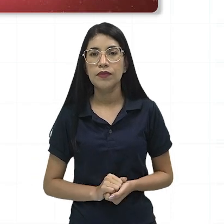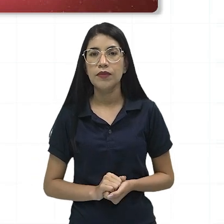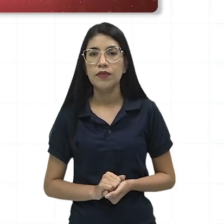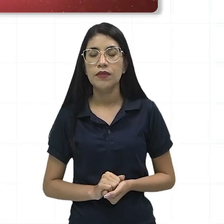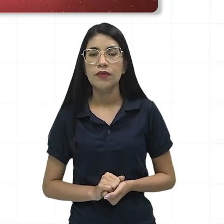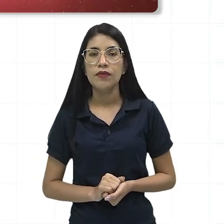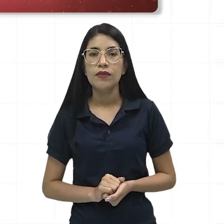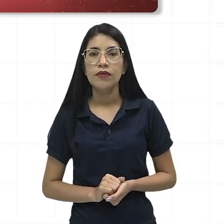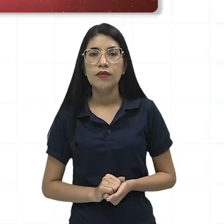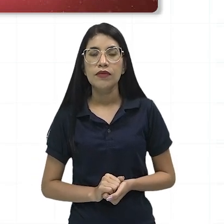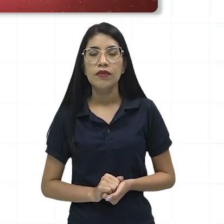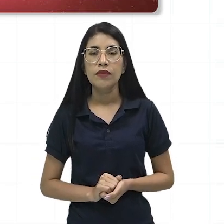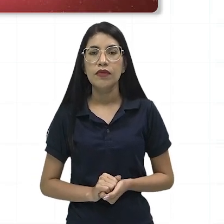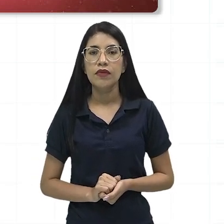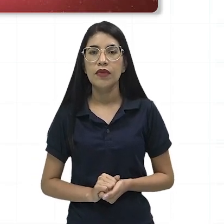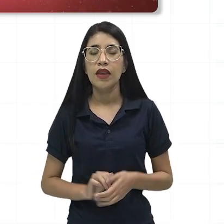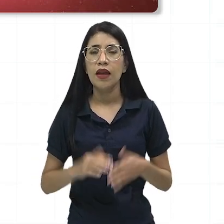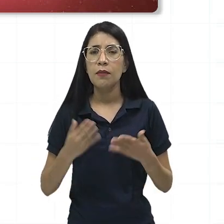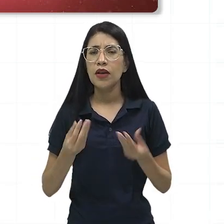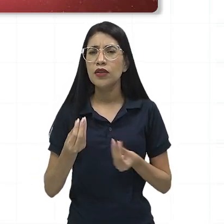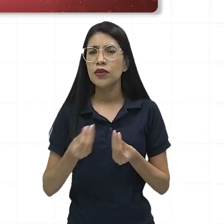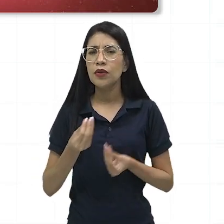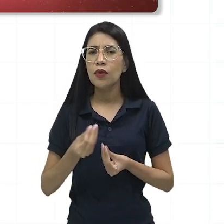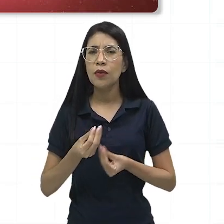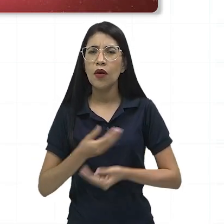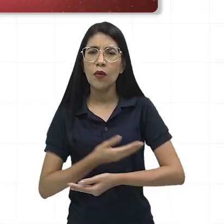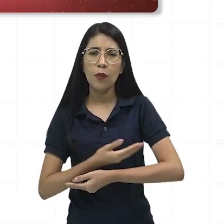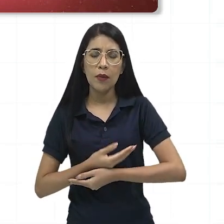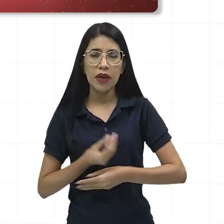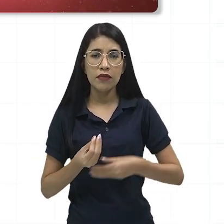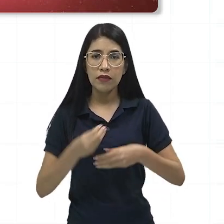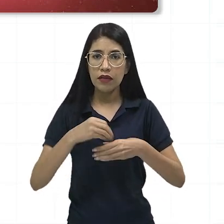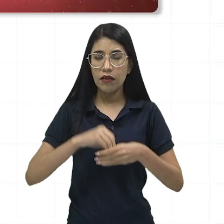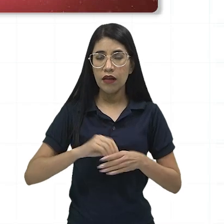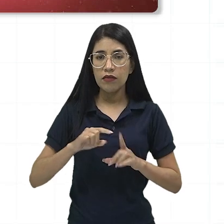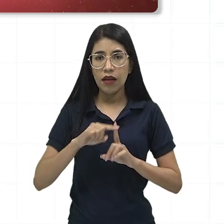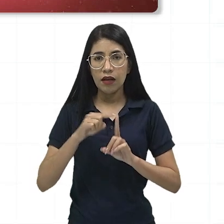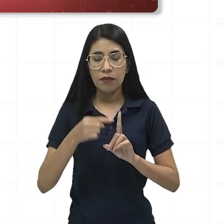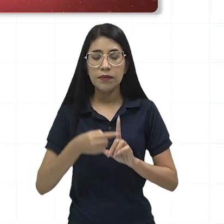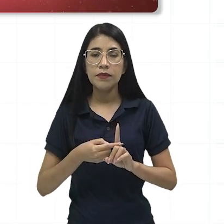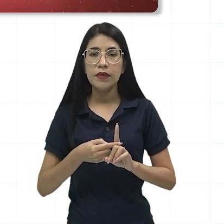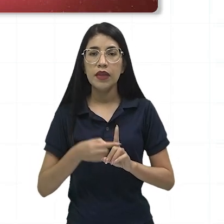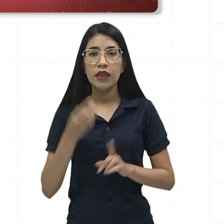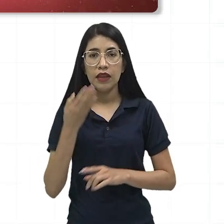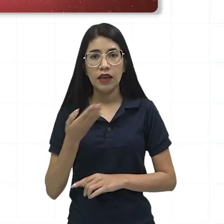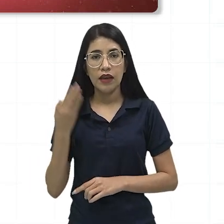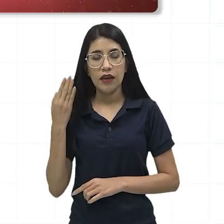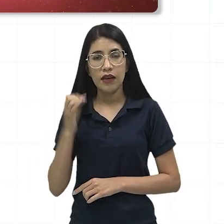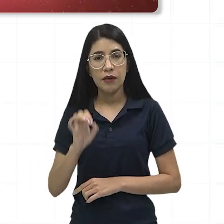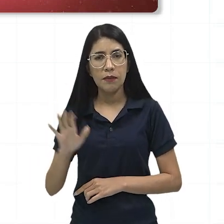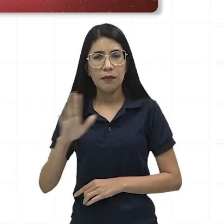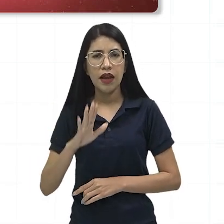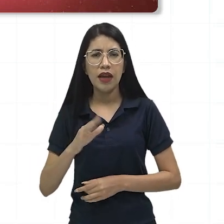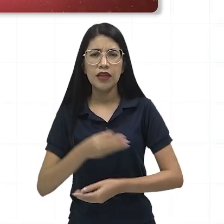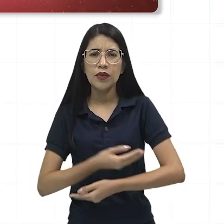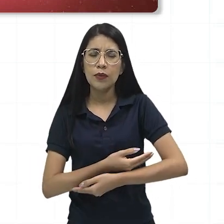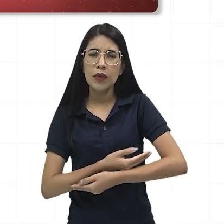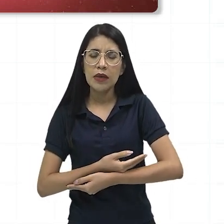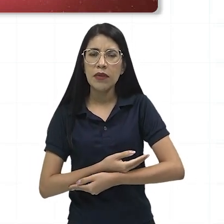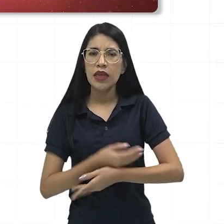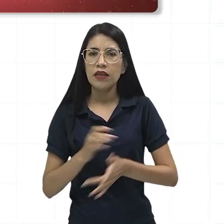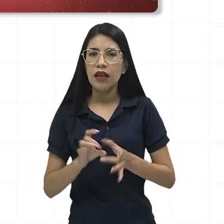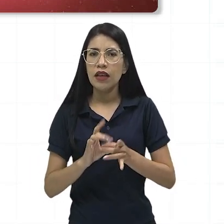dele. Mas como é que é esse indivíduo dentro do corpo humano, né? Porque a gente está vendo essa imagem do feto solto. Como é que ele